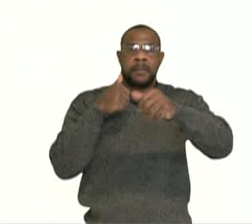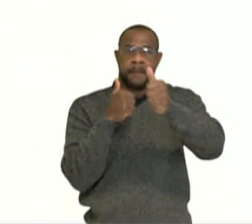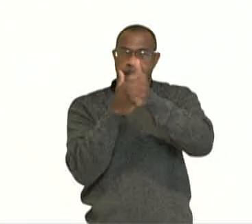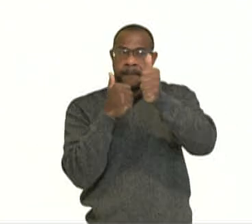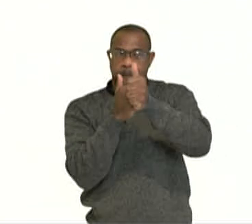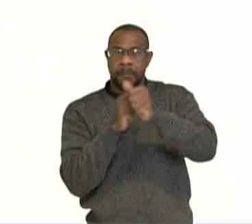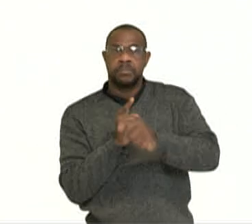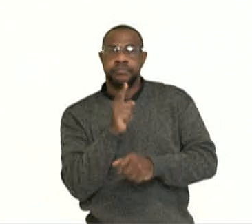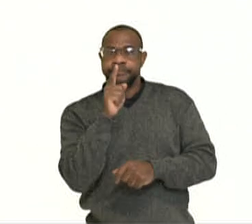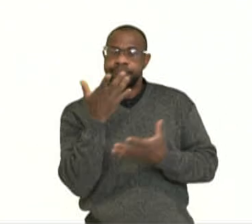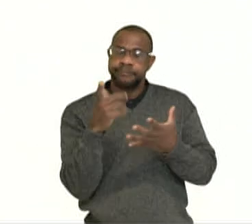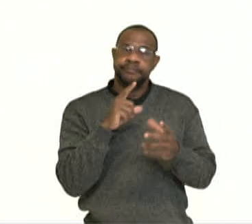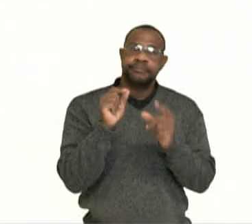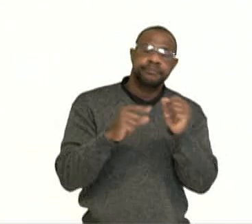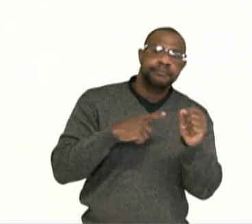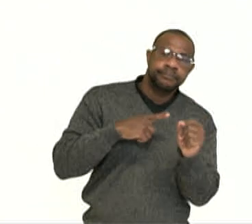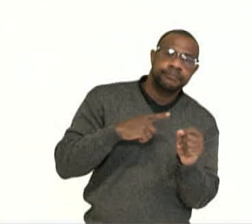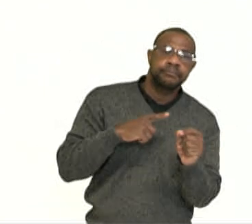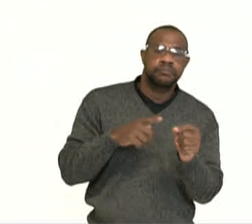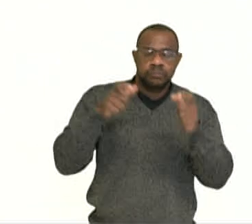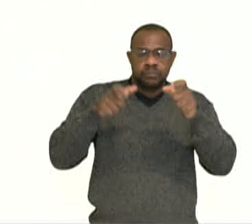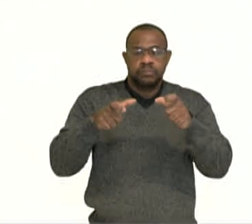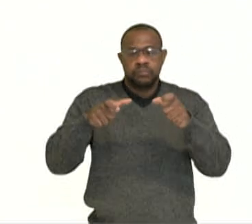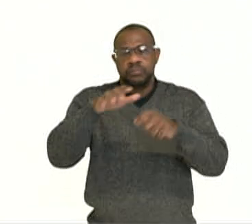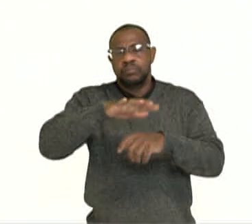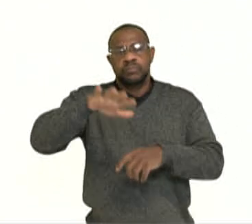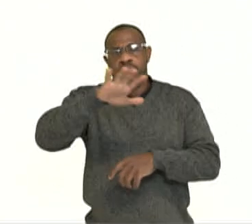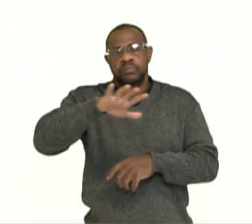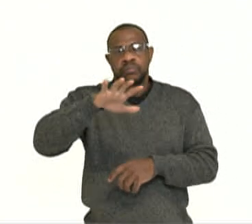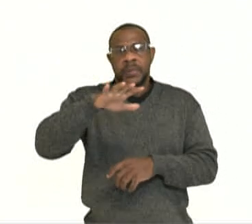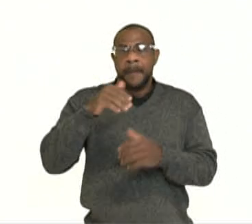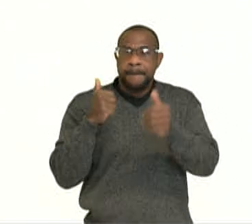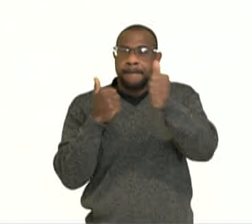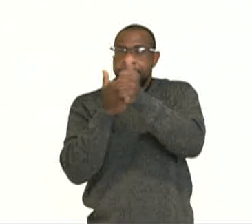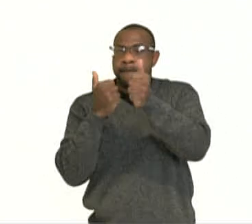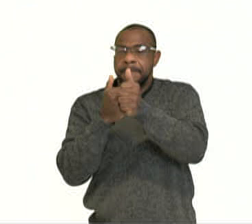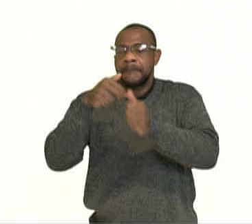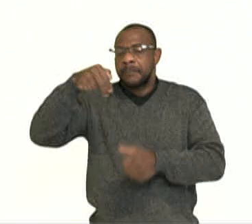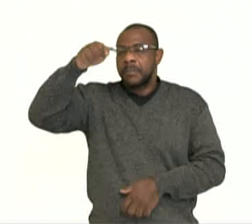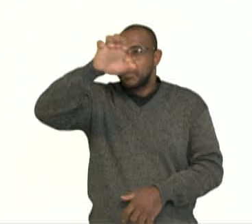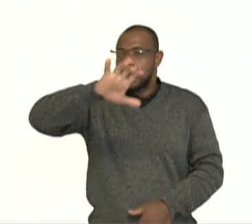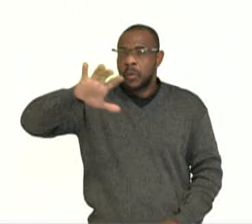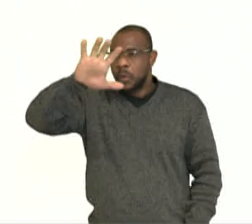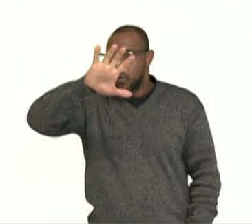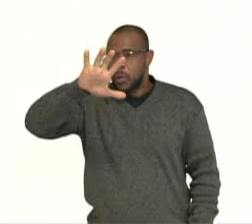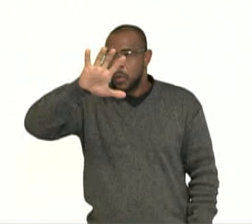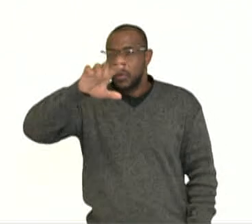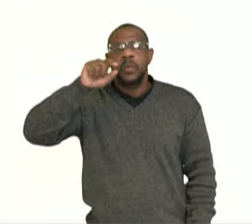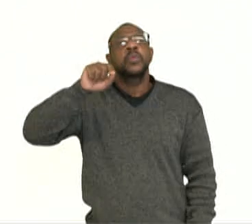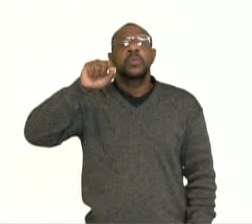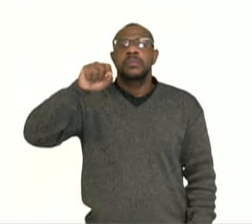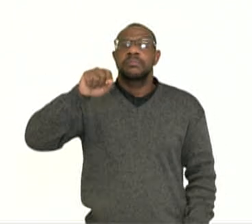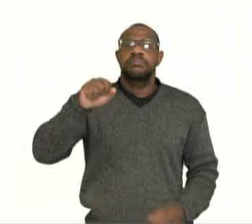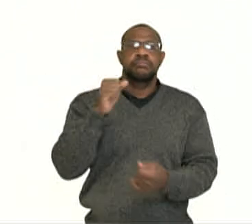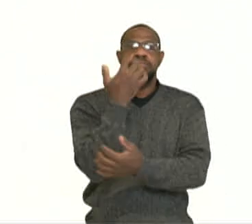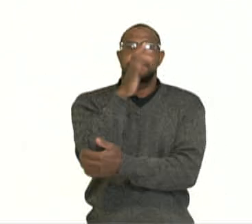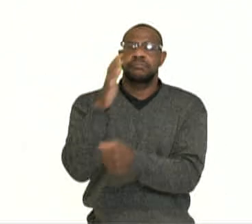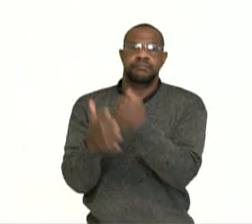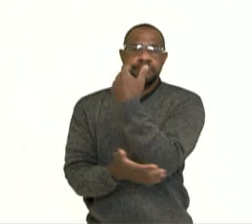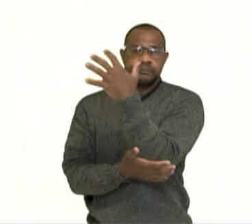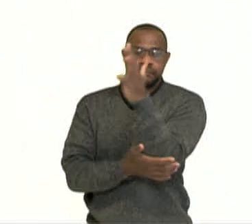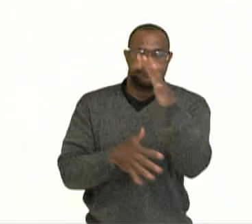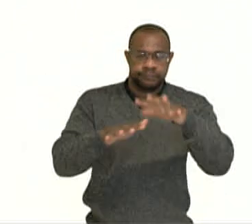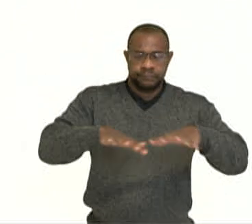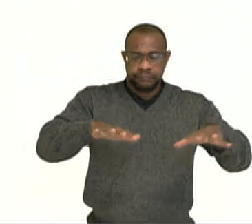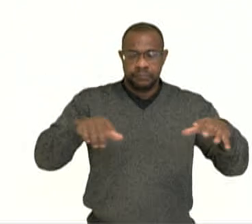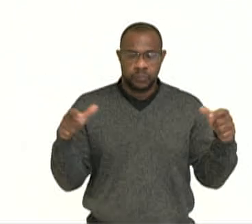do Polo Norte faz com que estas áreas, quanto mais ao norte da Europa, venham tendo sua vegetação cada vez menor. Então nós